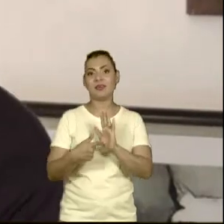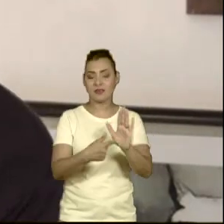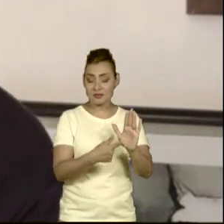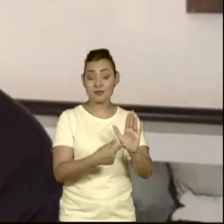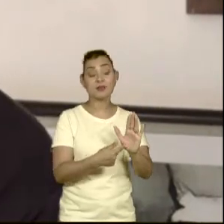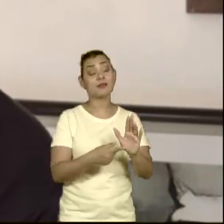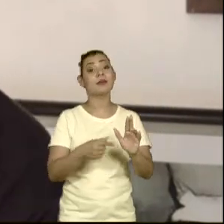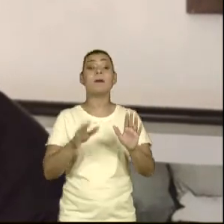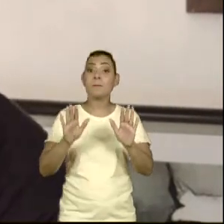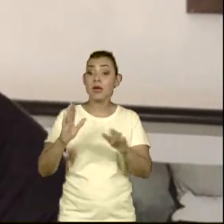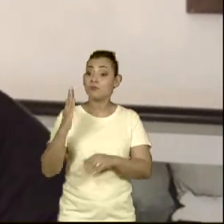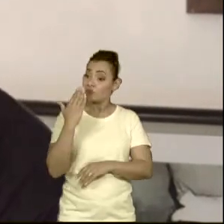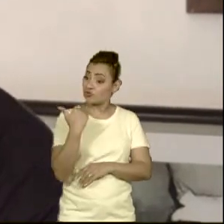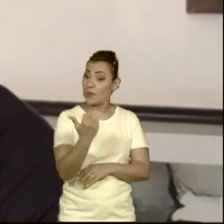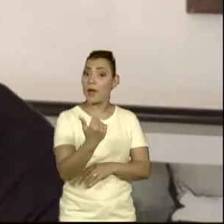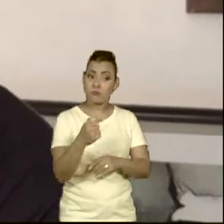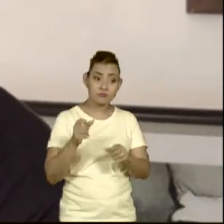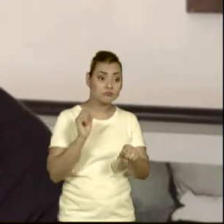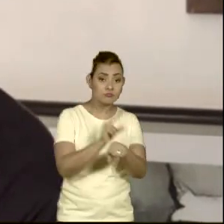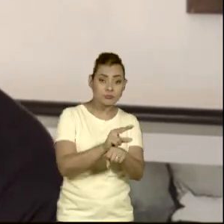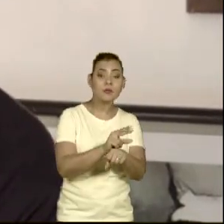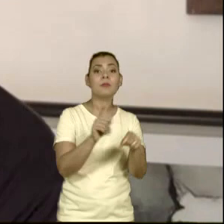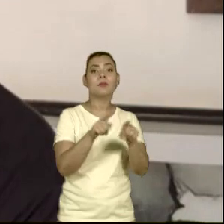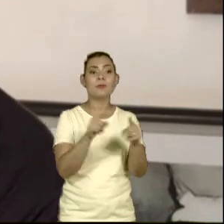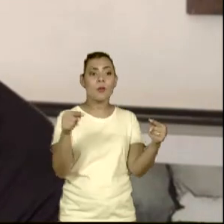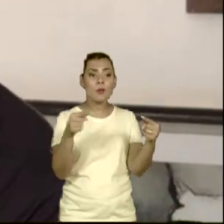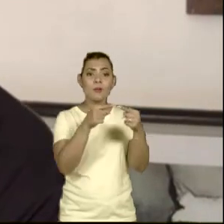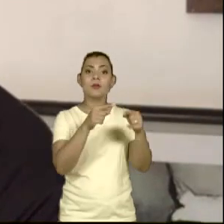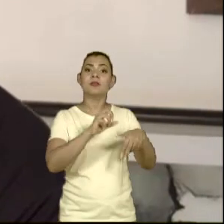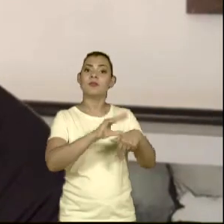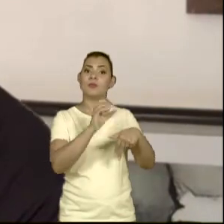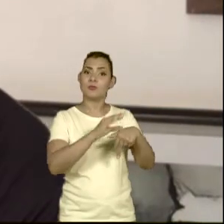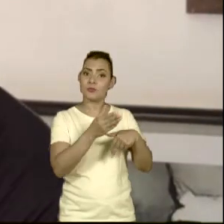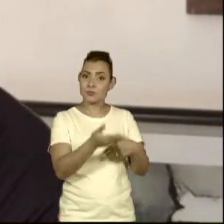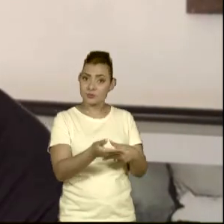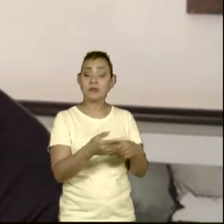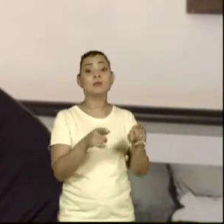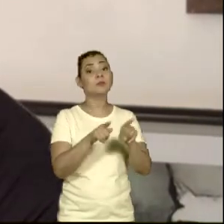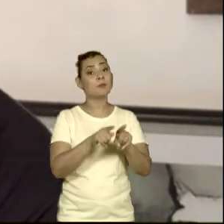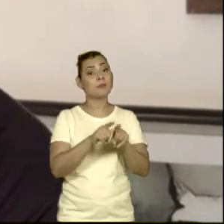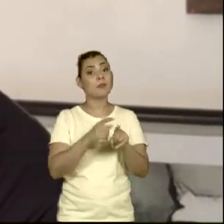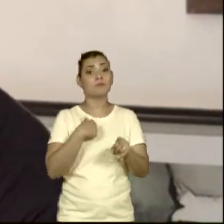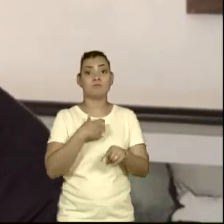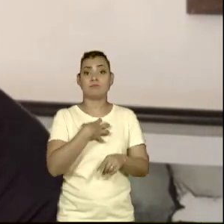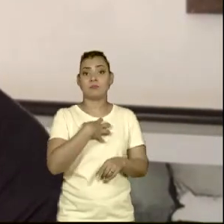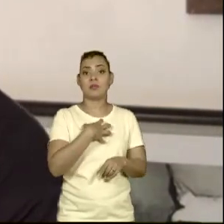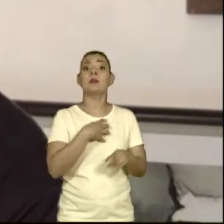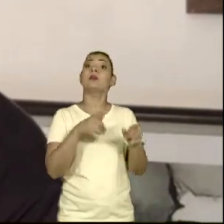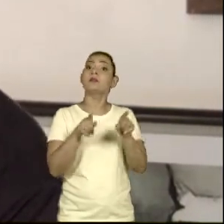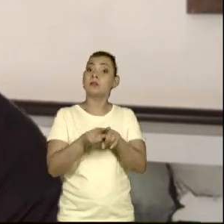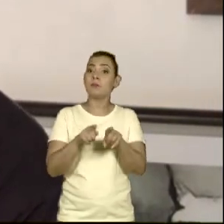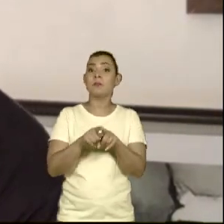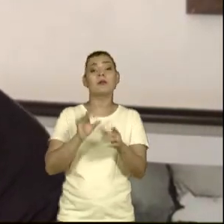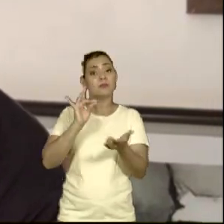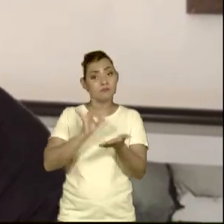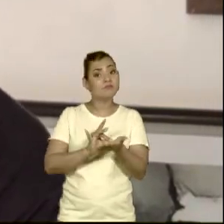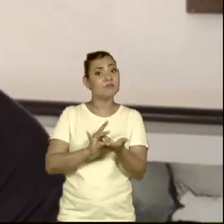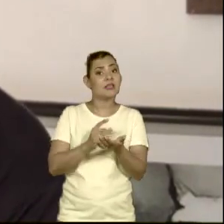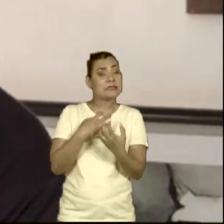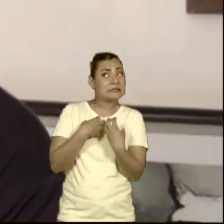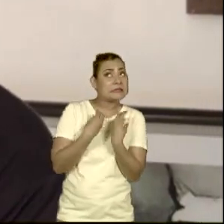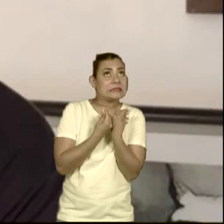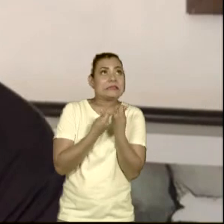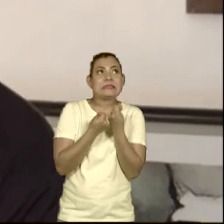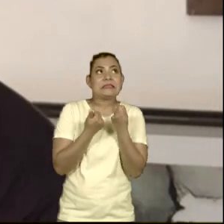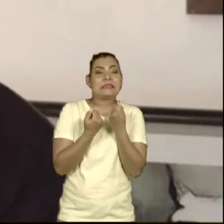Mas eu fui chamado para lá para dar um pouco de cara de TV Cultura. Então, eu estava muito feliz e estava na minha praia. Mas veio um lado doído.